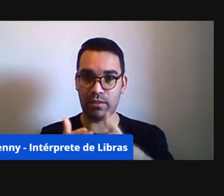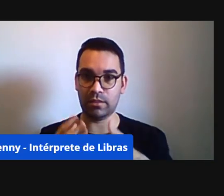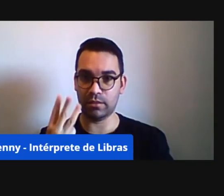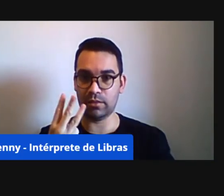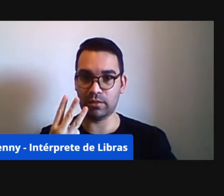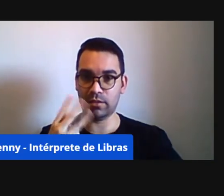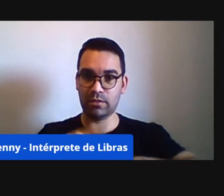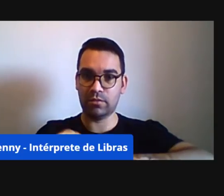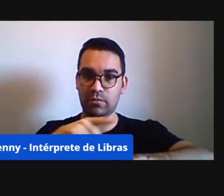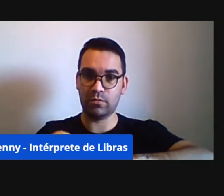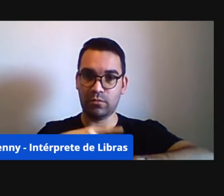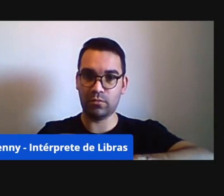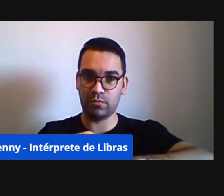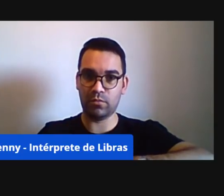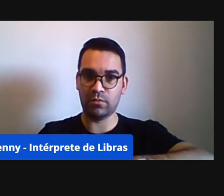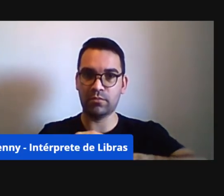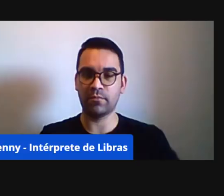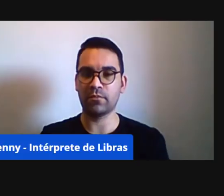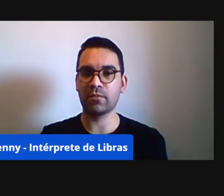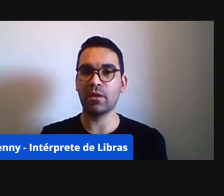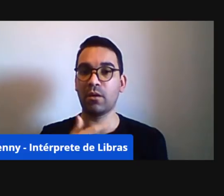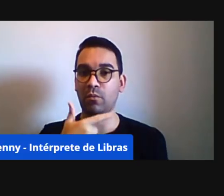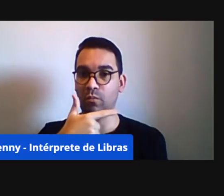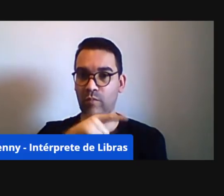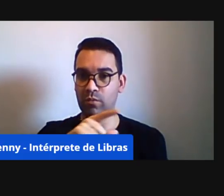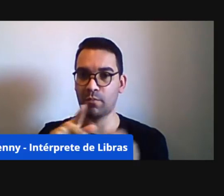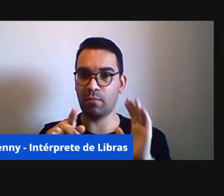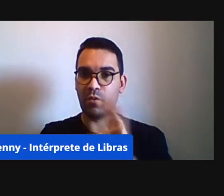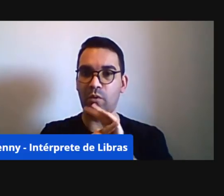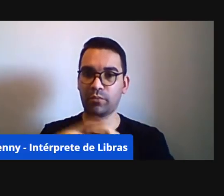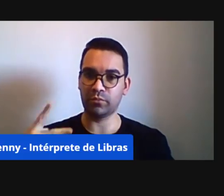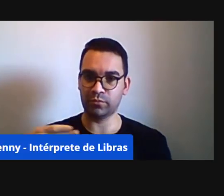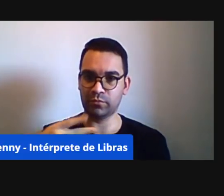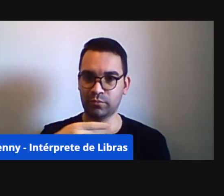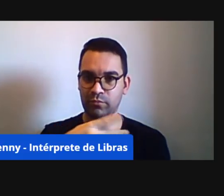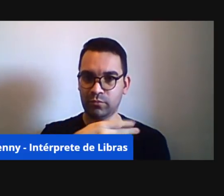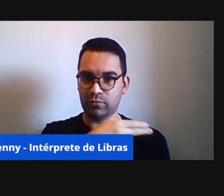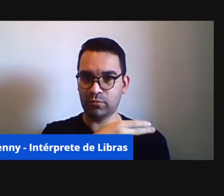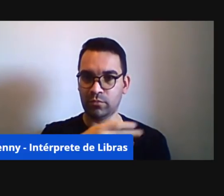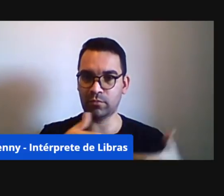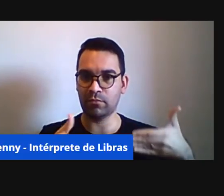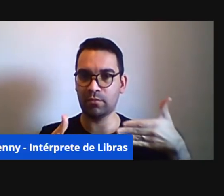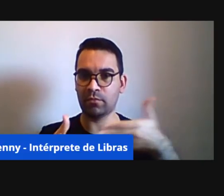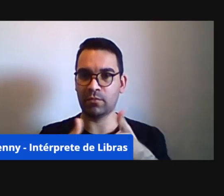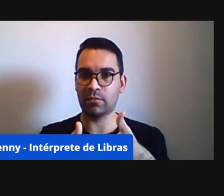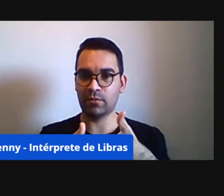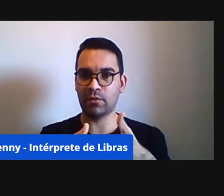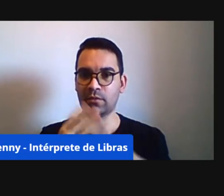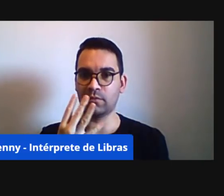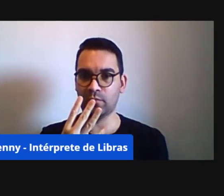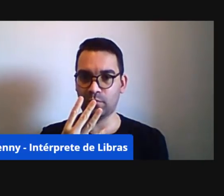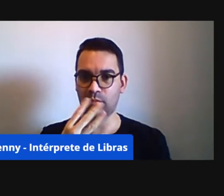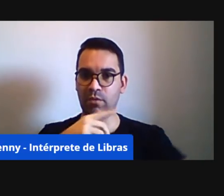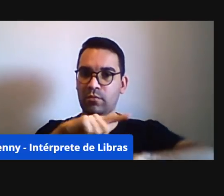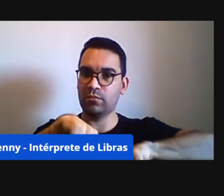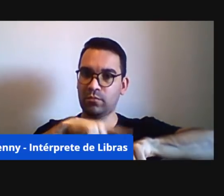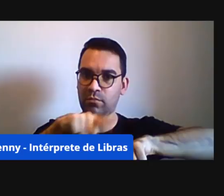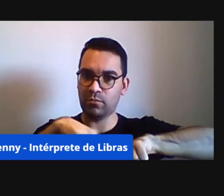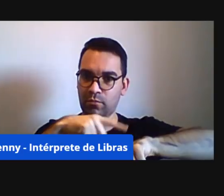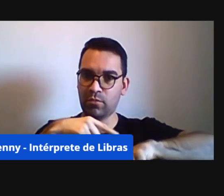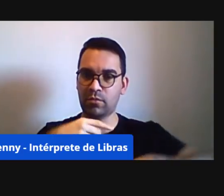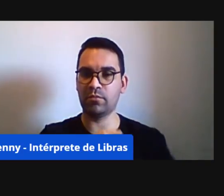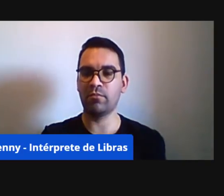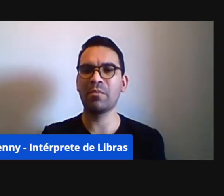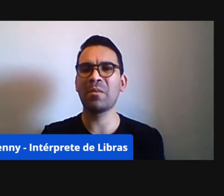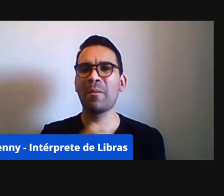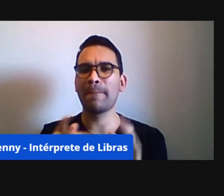máscara cirúrgica por até 4 horas, porque ela demora mais para ficar úmida. Por que tem que ser feita essa troca periodicamente? Pela